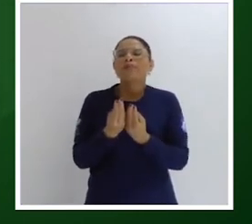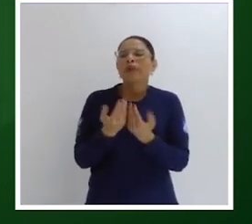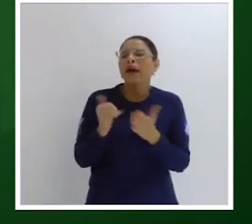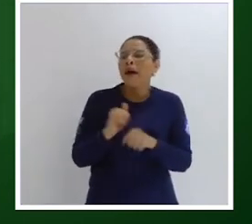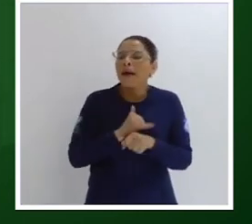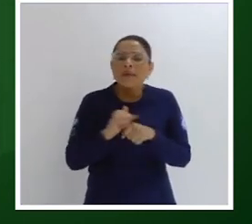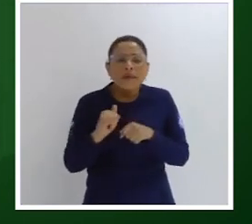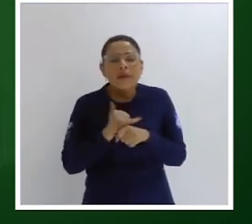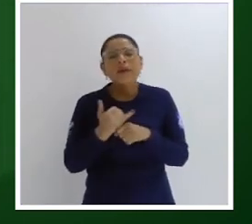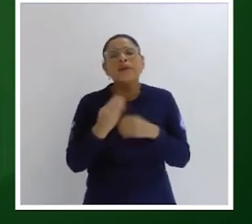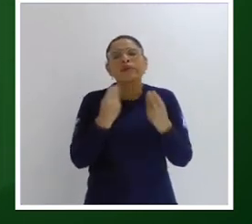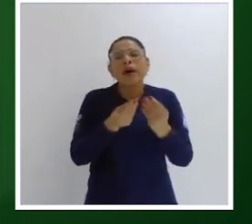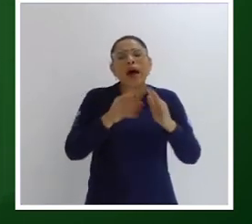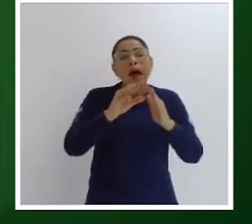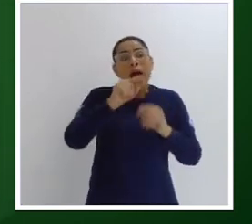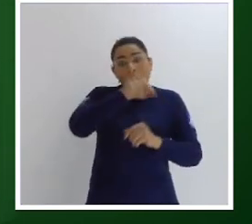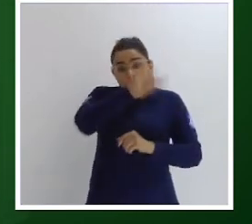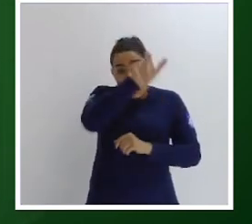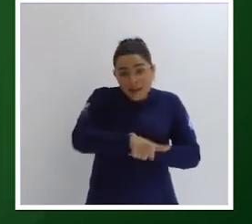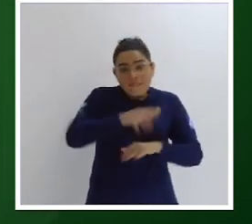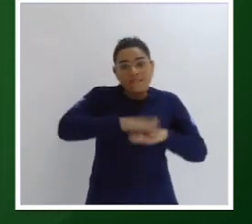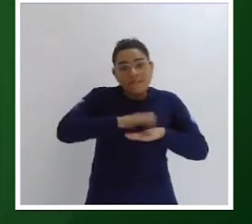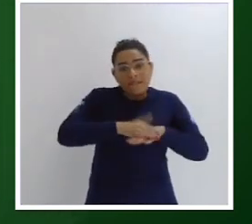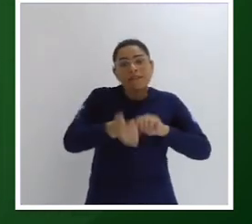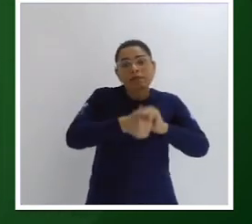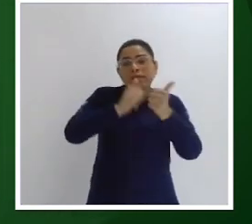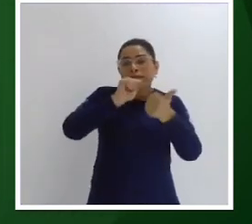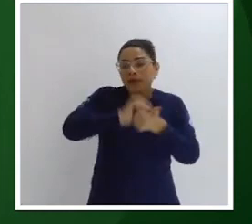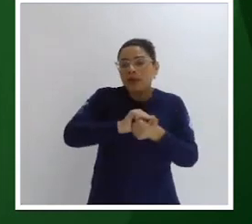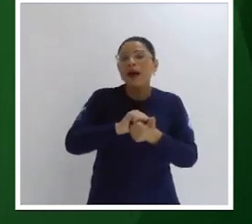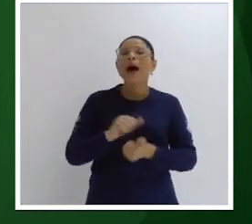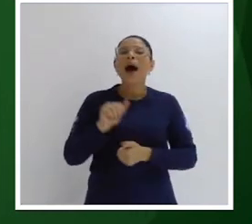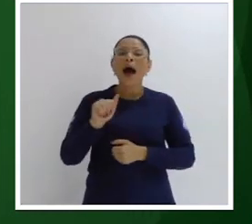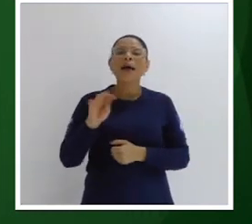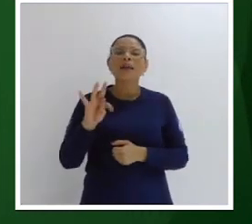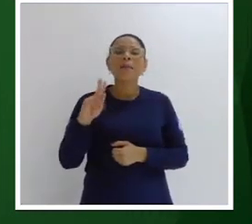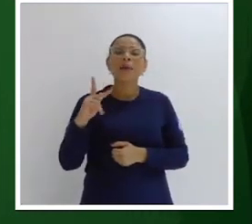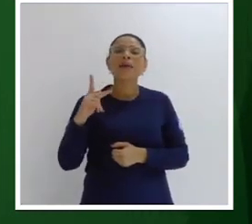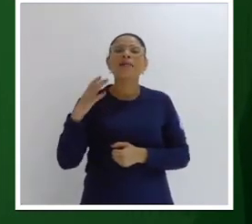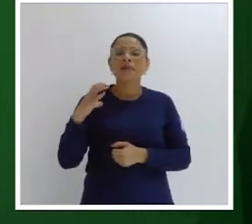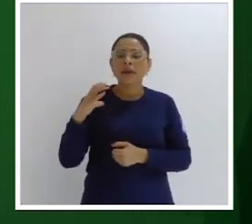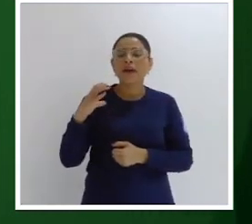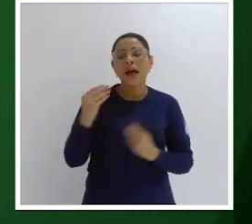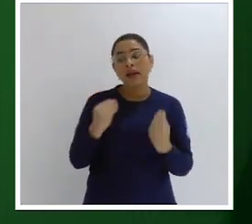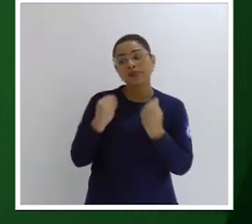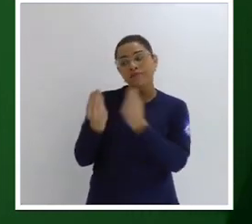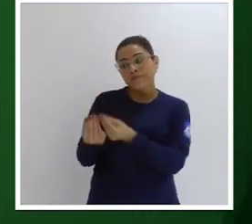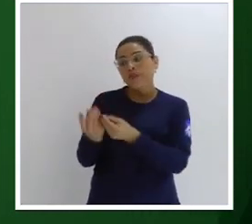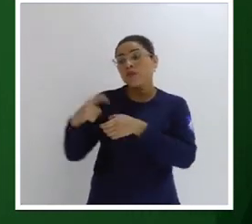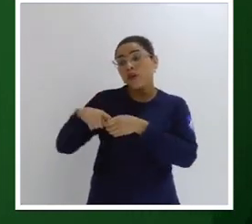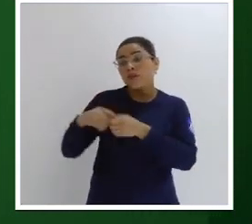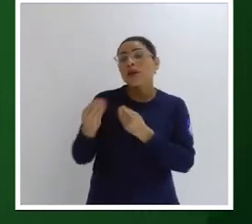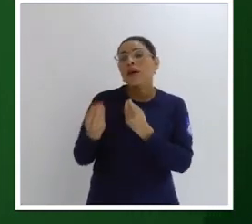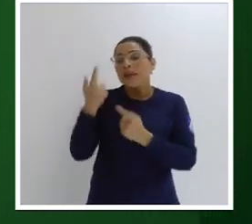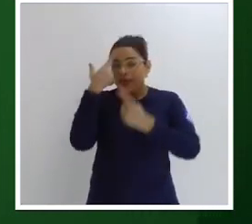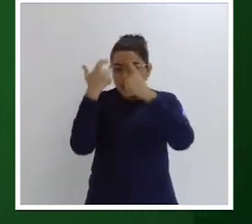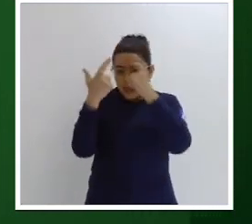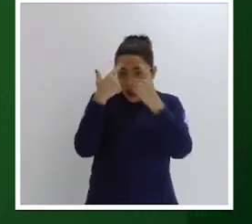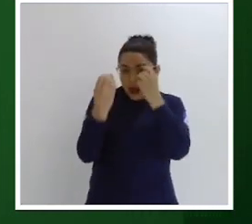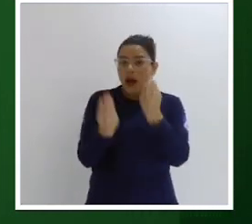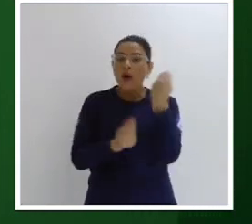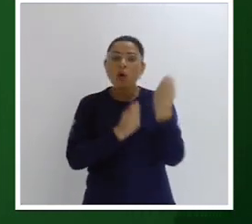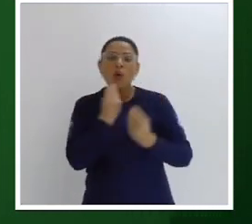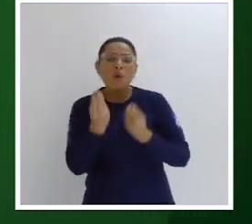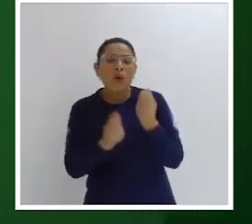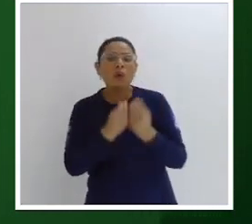curricular e nestas a tpcs ela passava para os professores ideias de